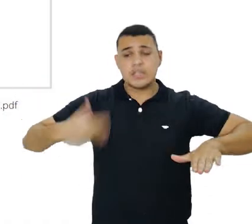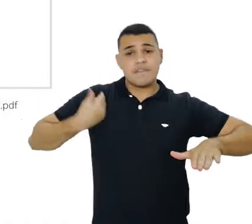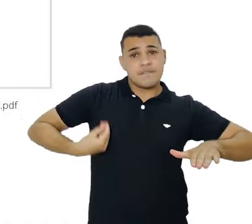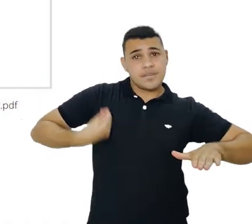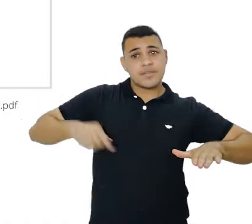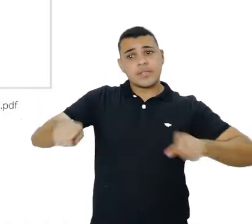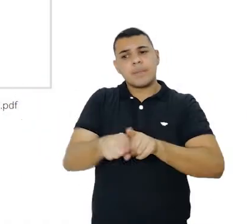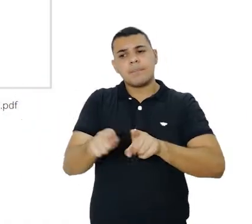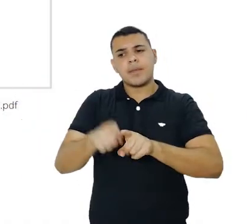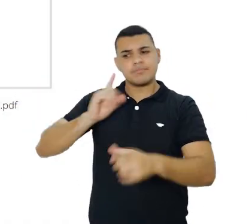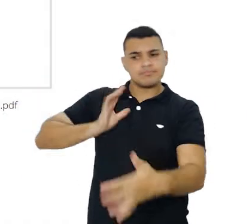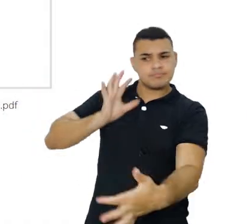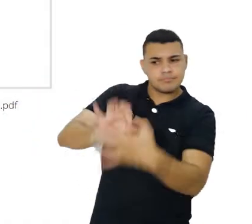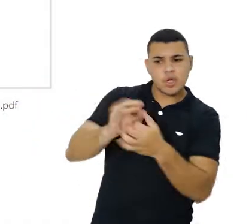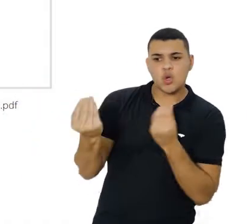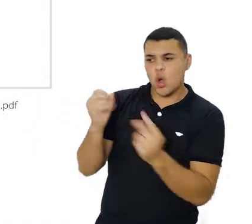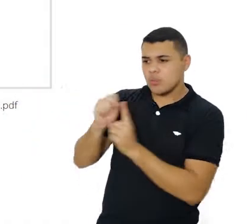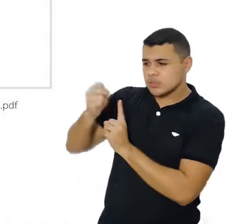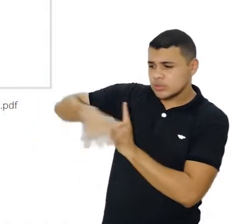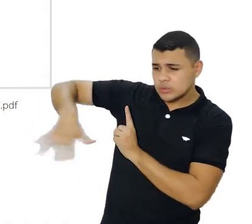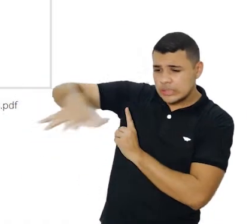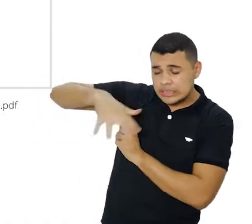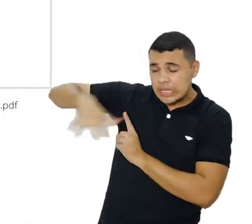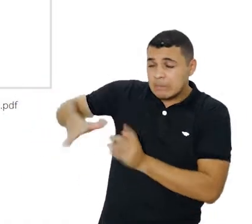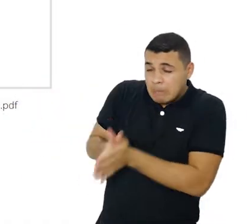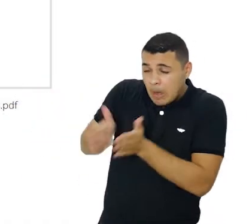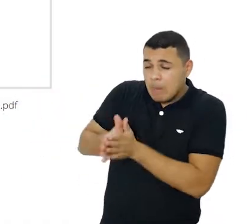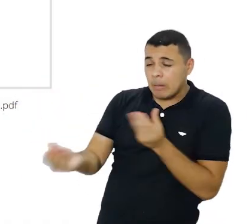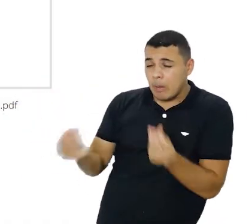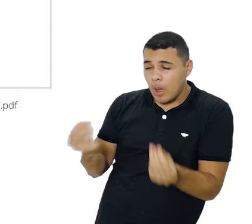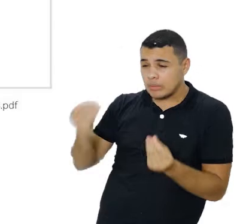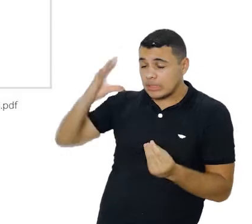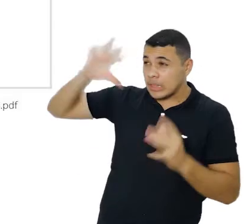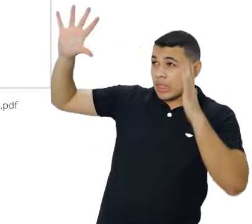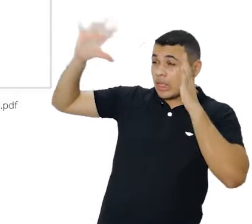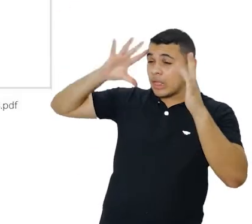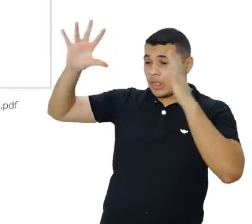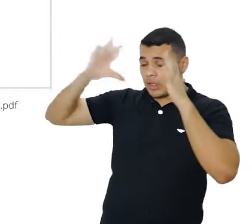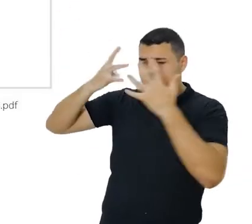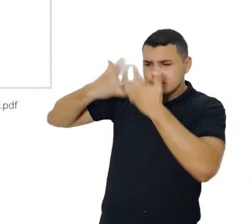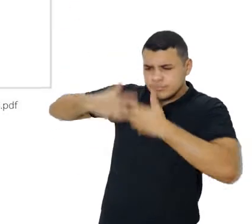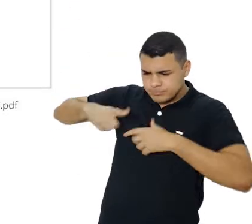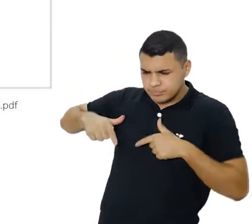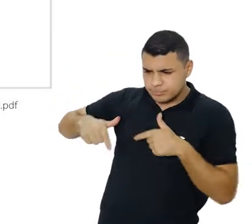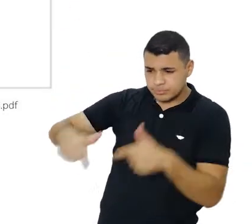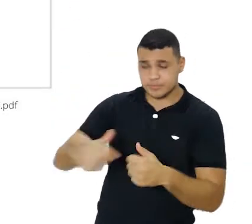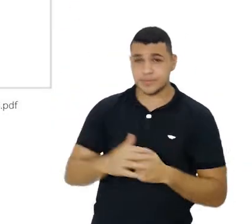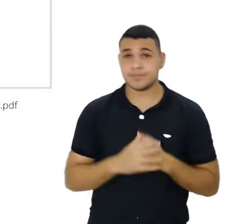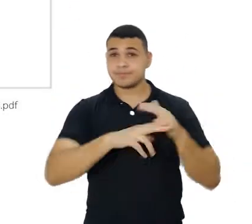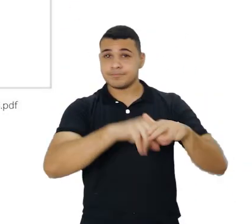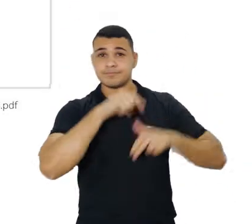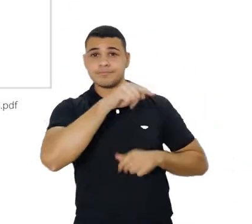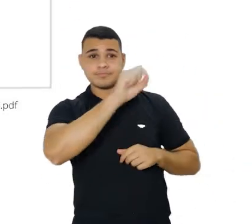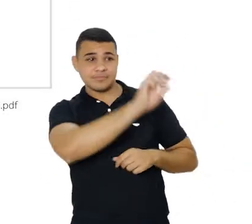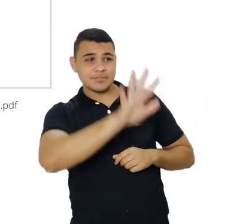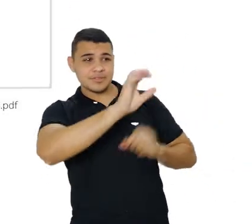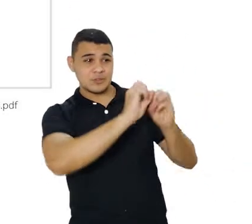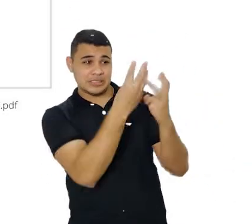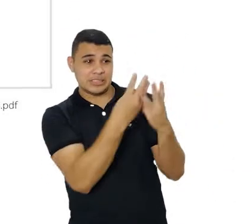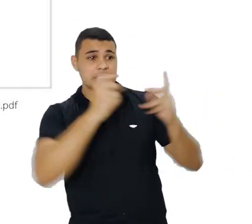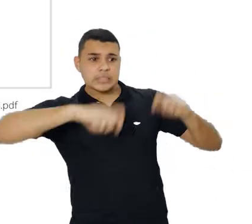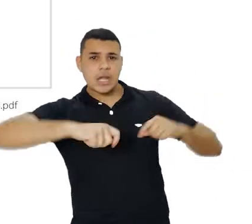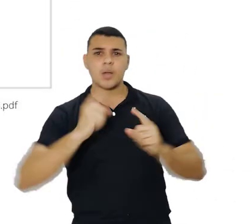vivem e que refletem as condições de vida da população como um todo, a ponto de, como a gente percebe nesse